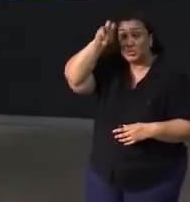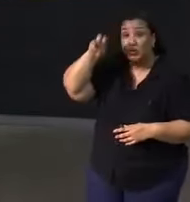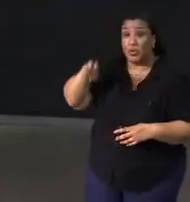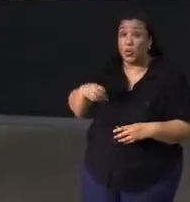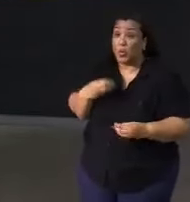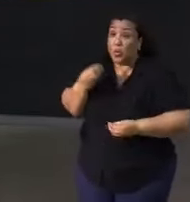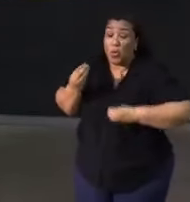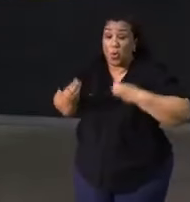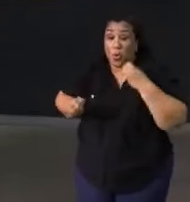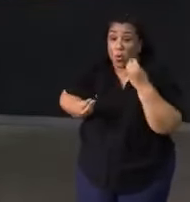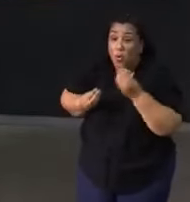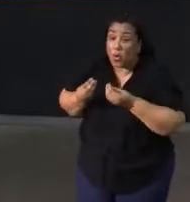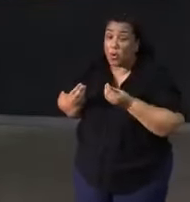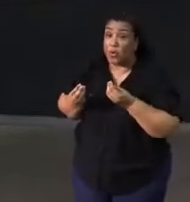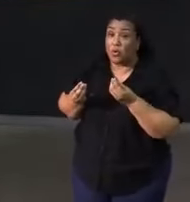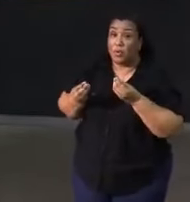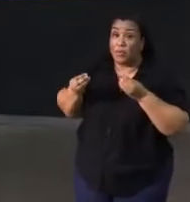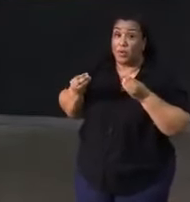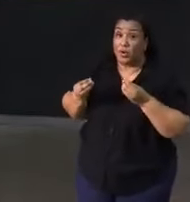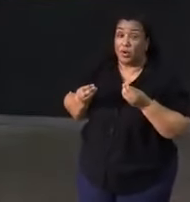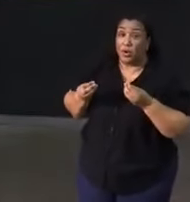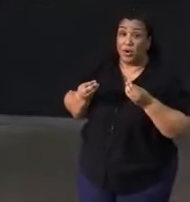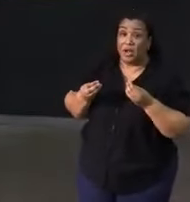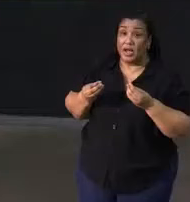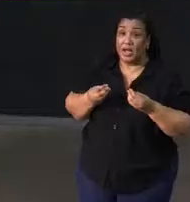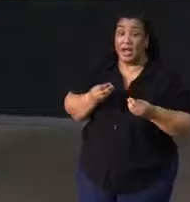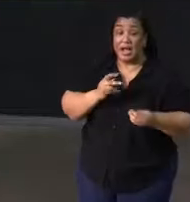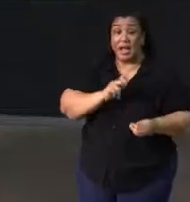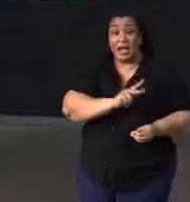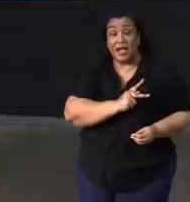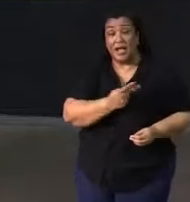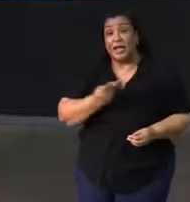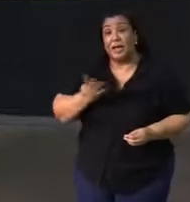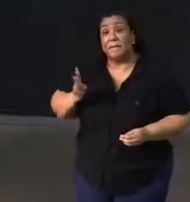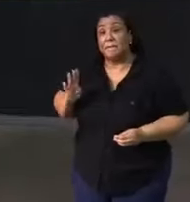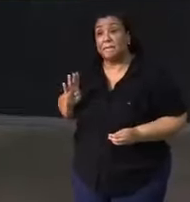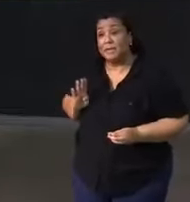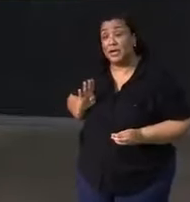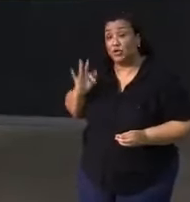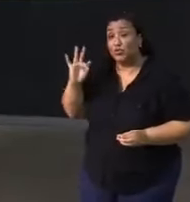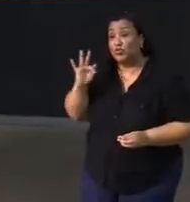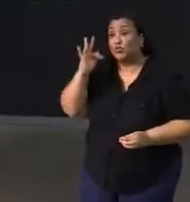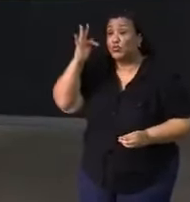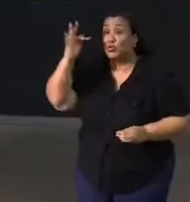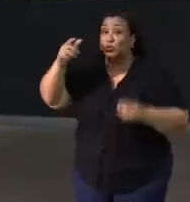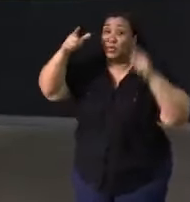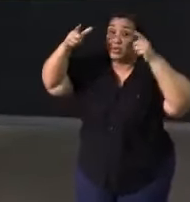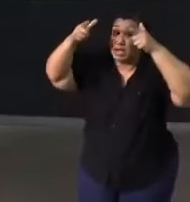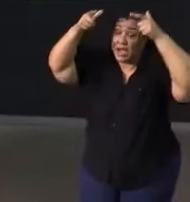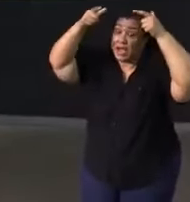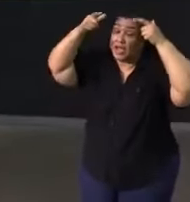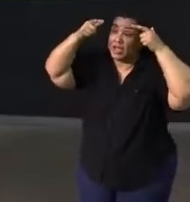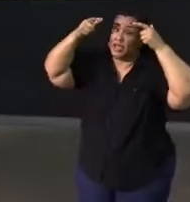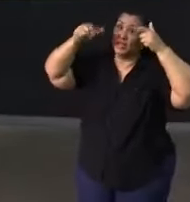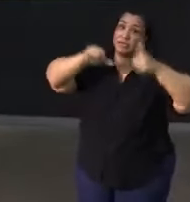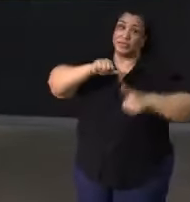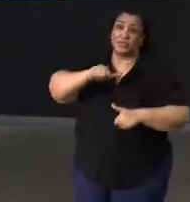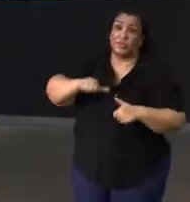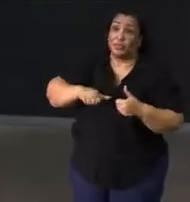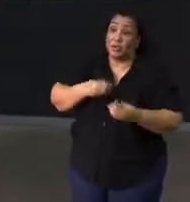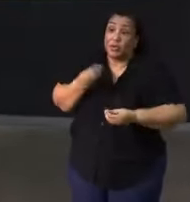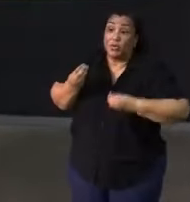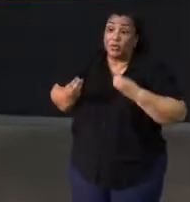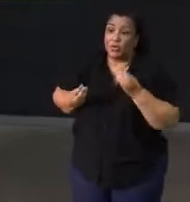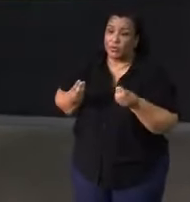poderia, sendo hebreu, ser alguma coisa lá no grande reino do Egito? Era algo